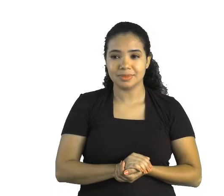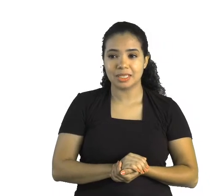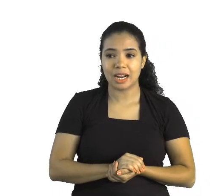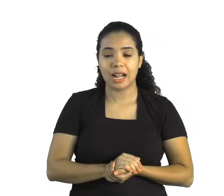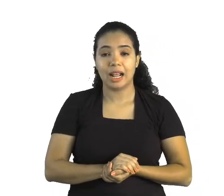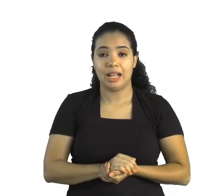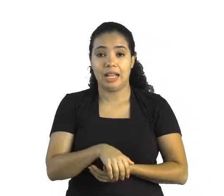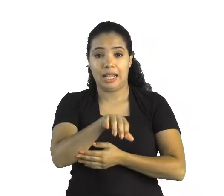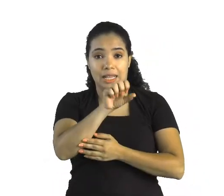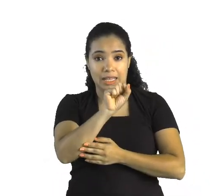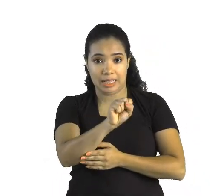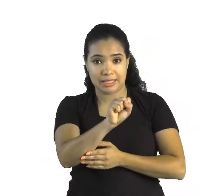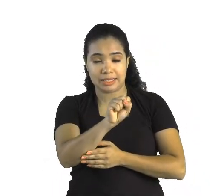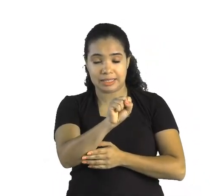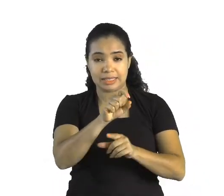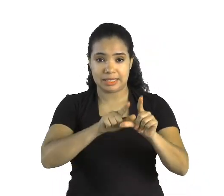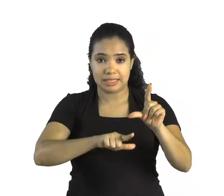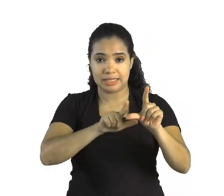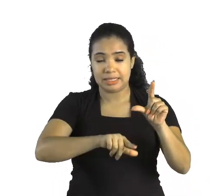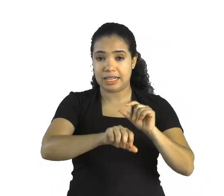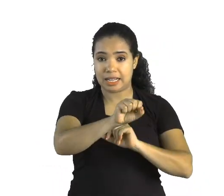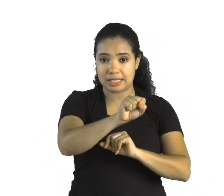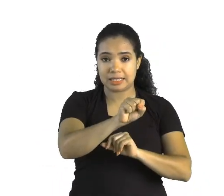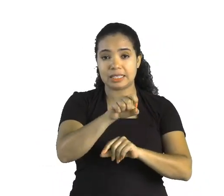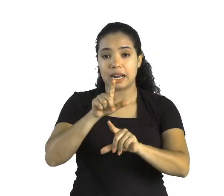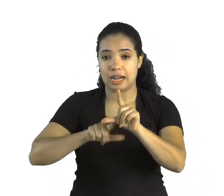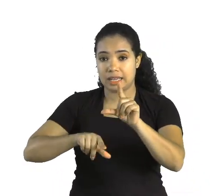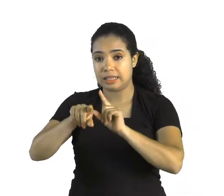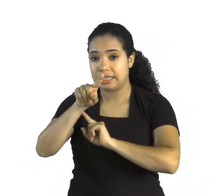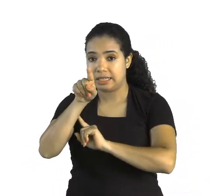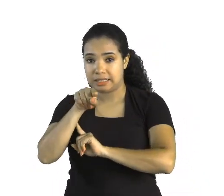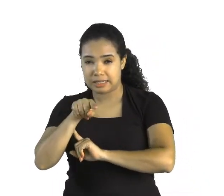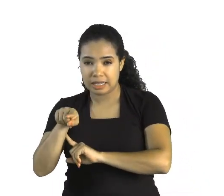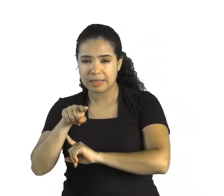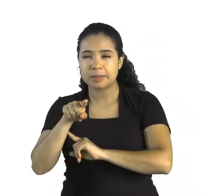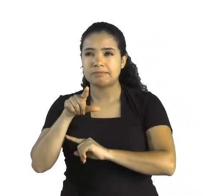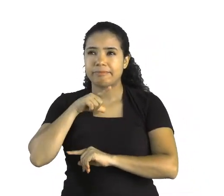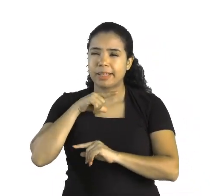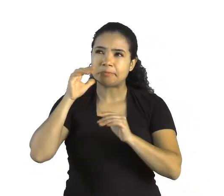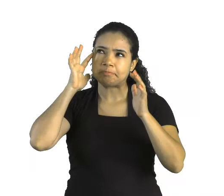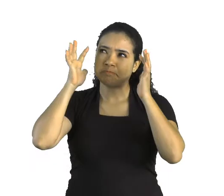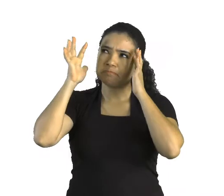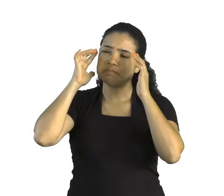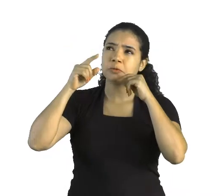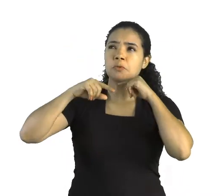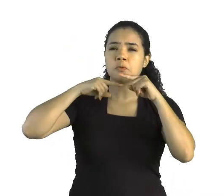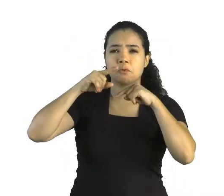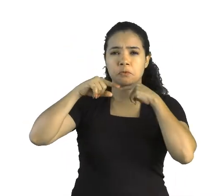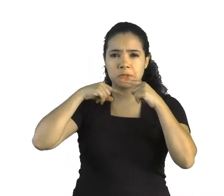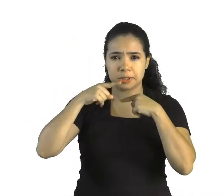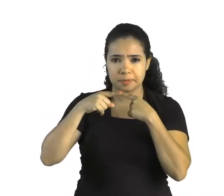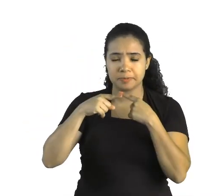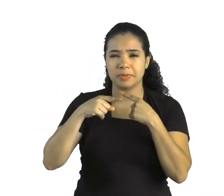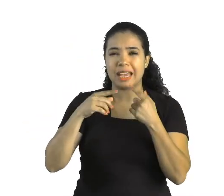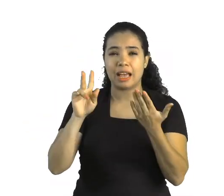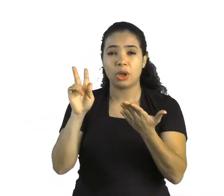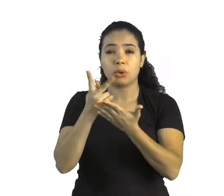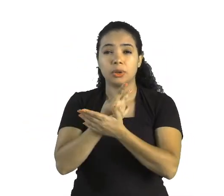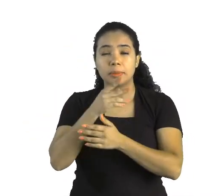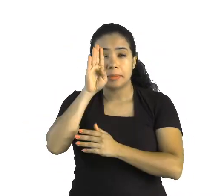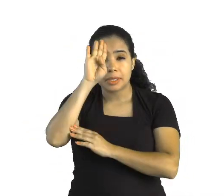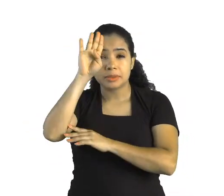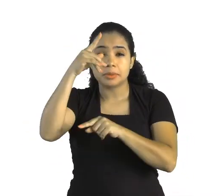letras S e Z podem levantar uma série de dúvidas. Isso acontece